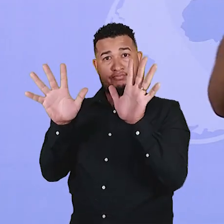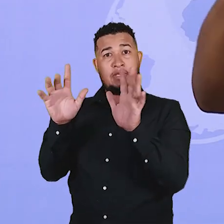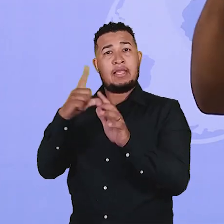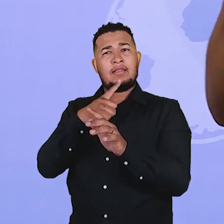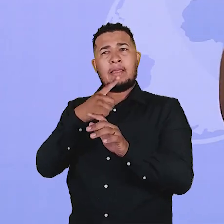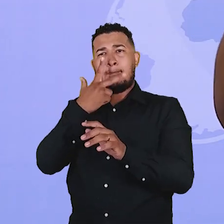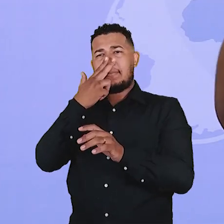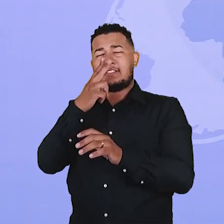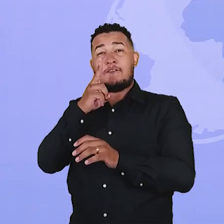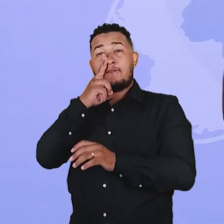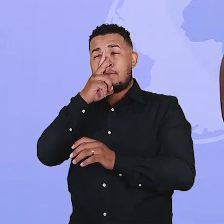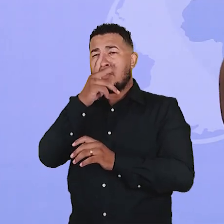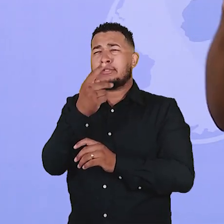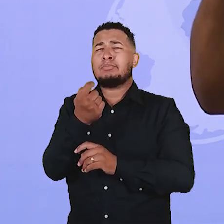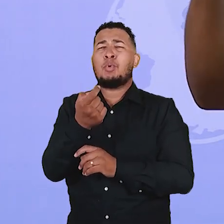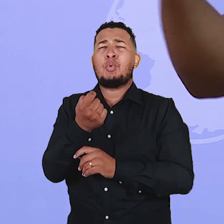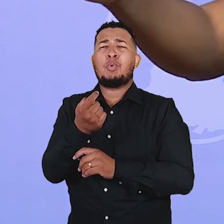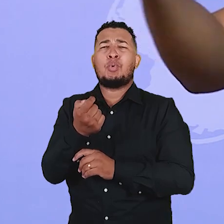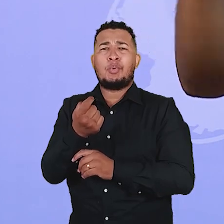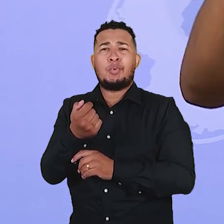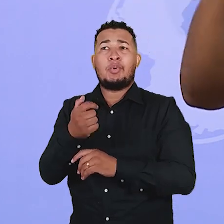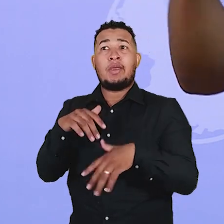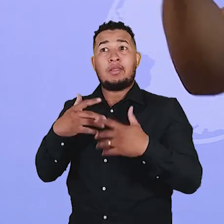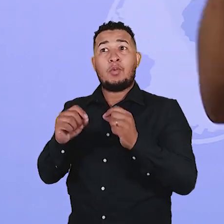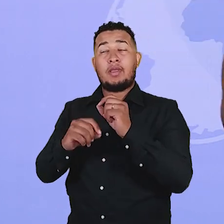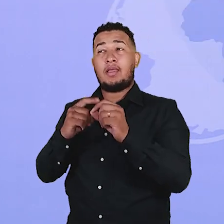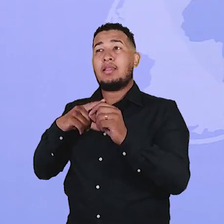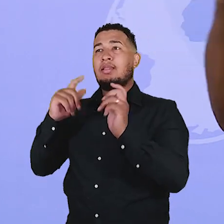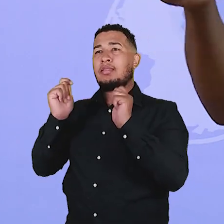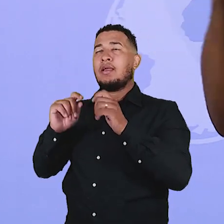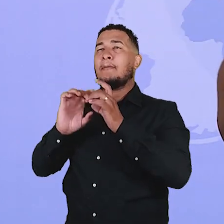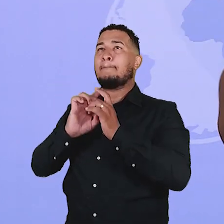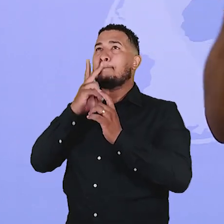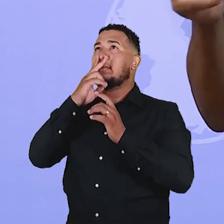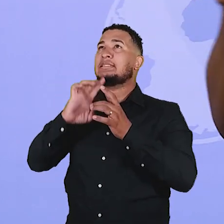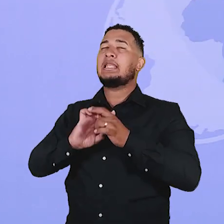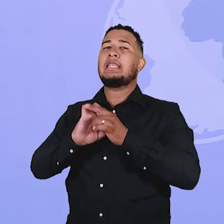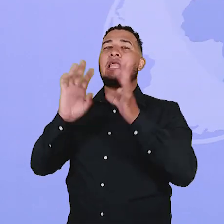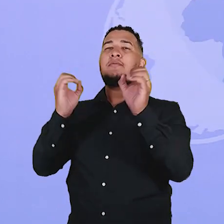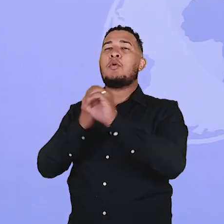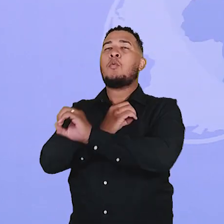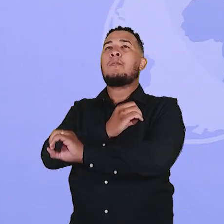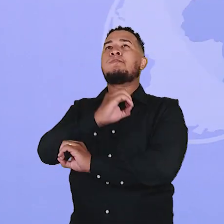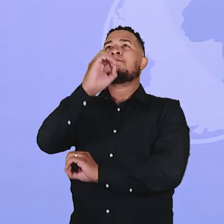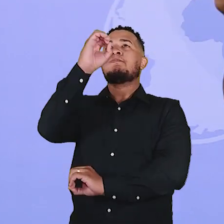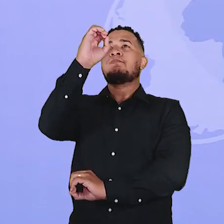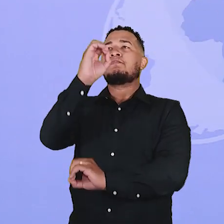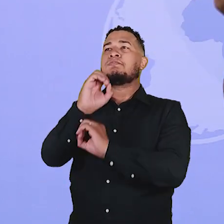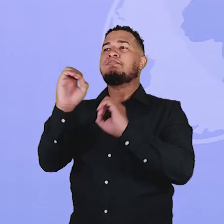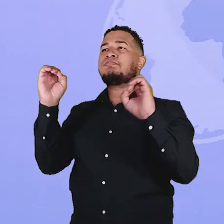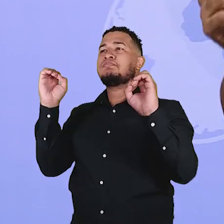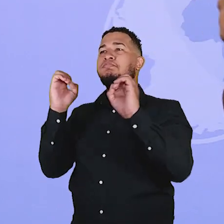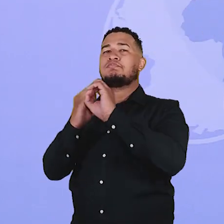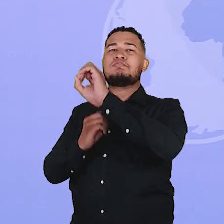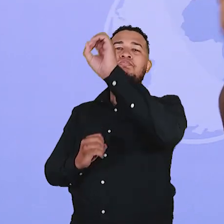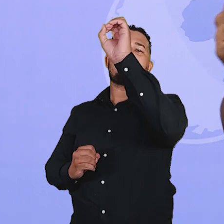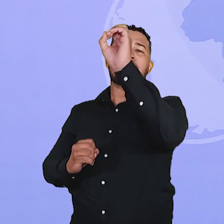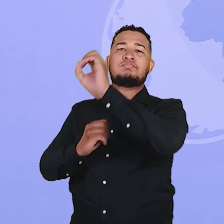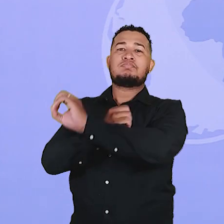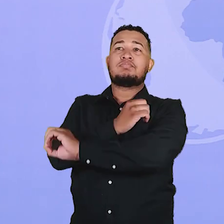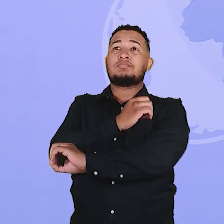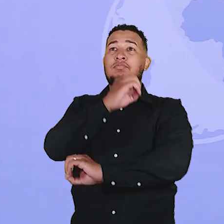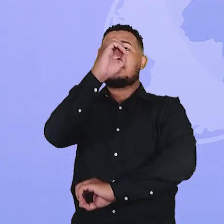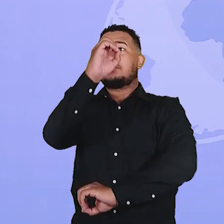forças estão bem pequenininhas. Então, as moléculas estão mais livres para se movimentar ali dentro. Então, elas se movimentam de maneira muito